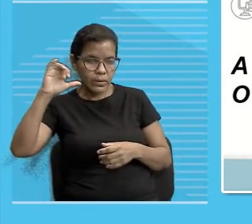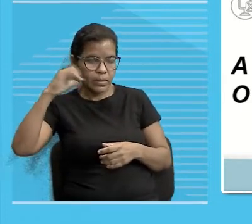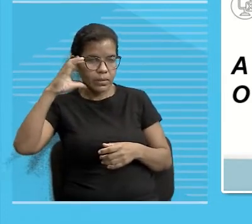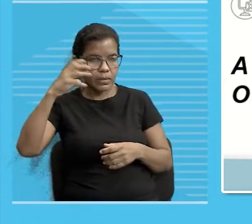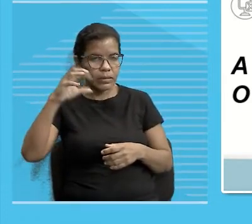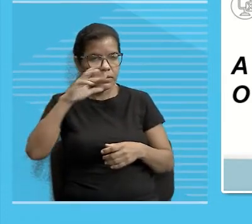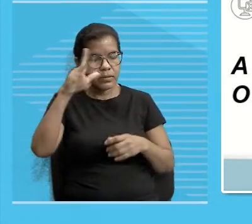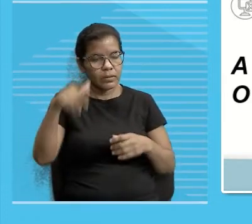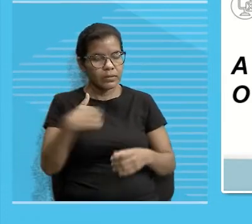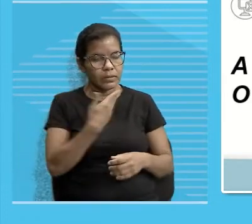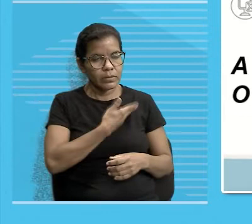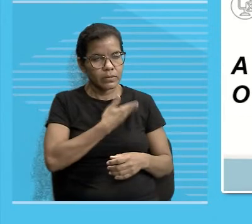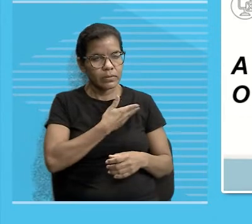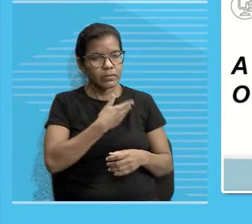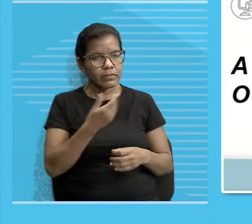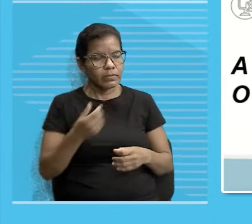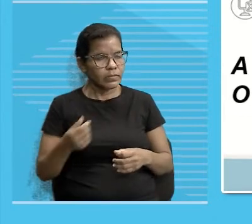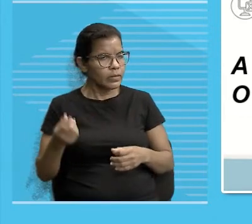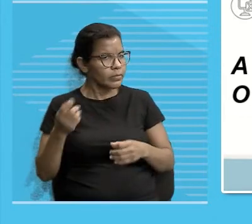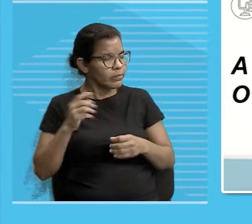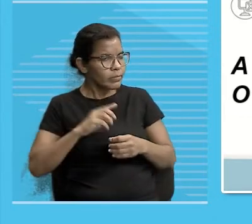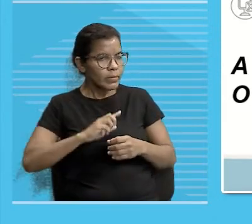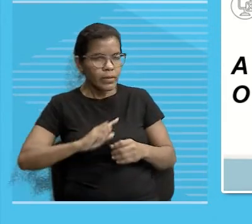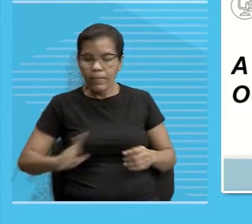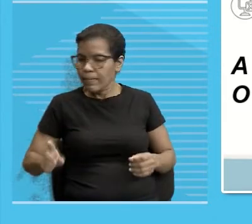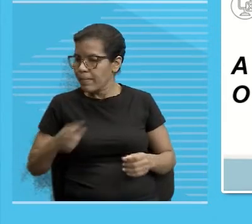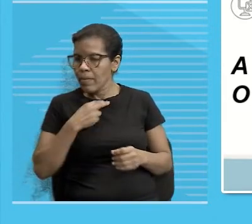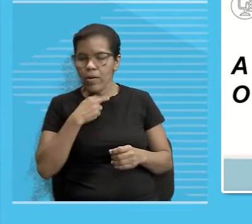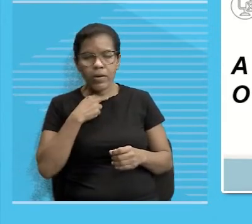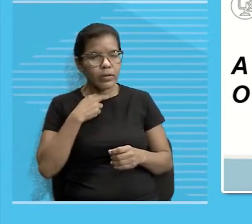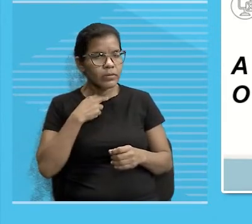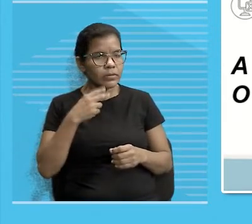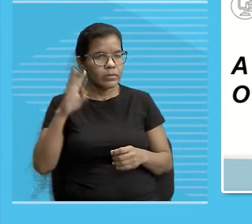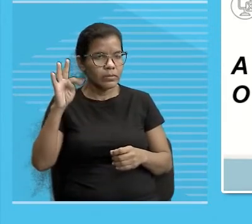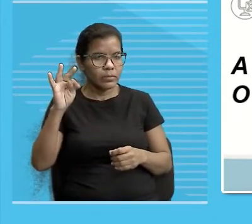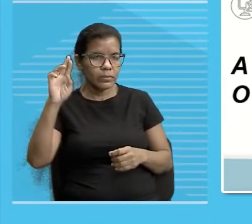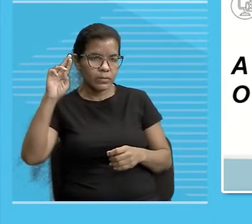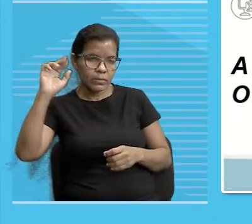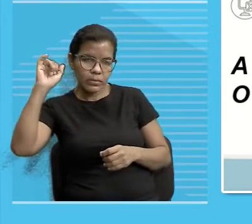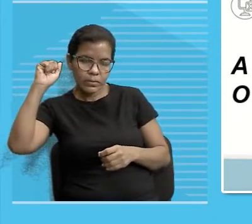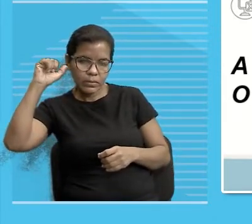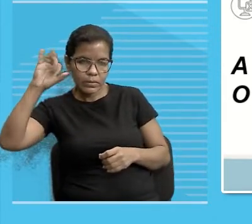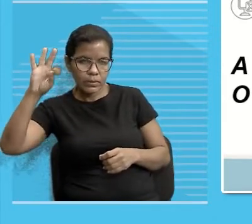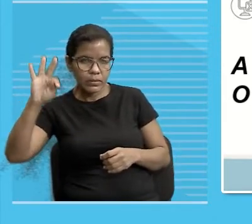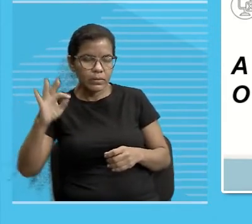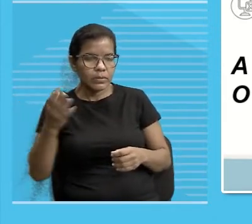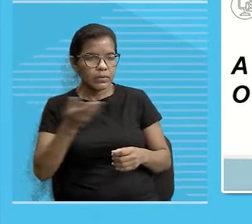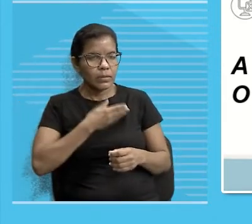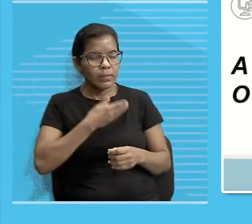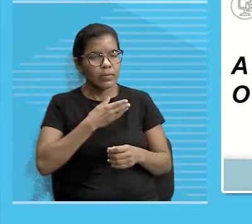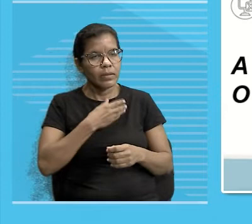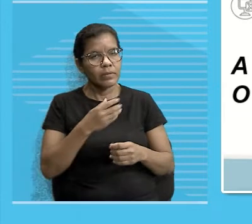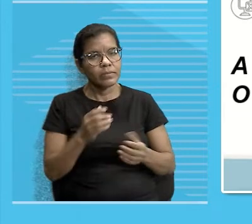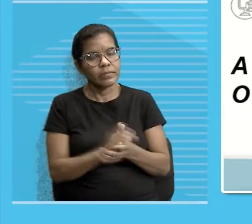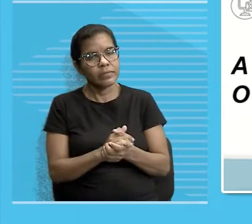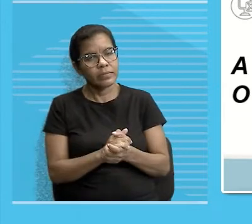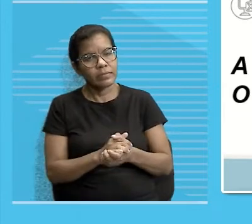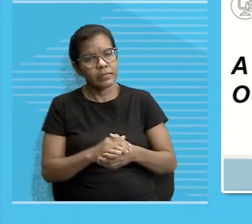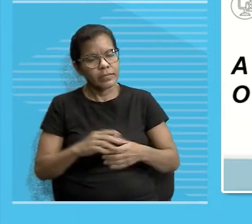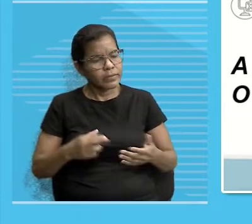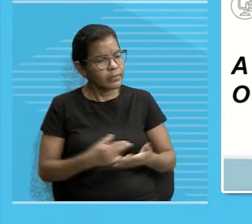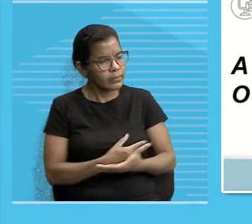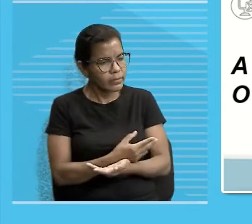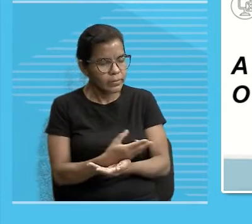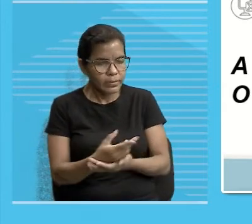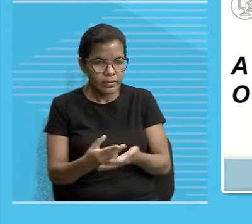né? Jamais traiam os amigos de vocês, galera, por vários aspectos. É,